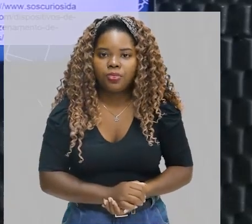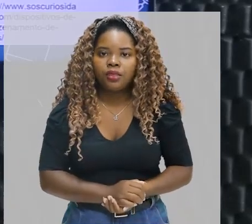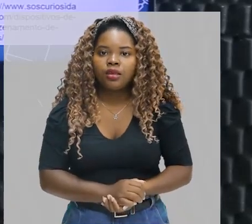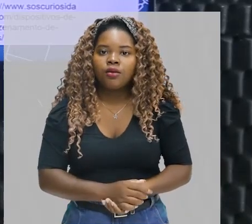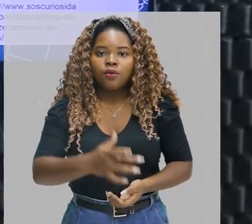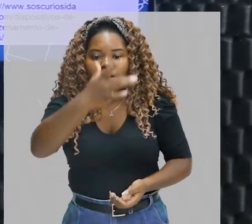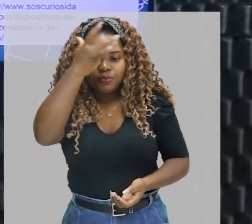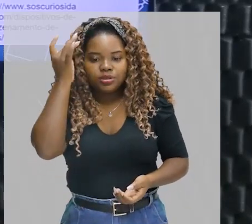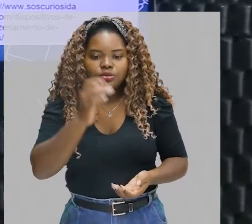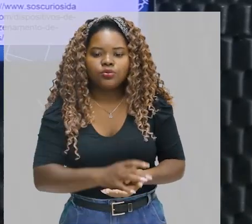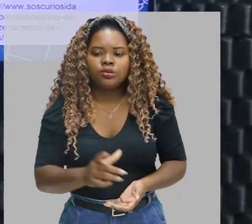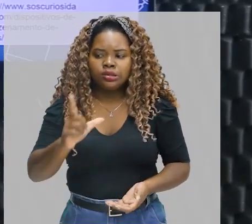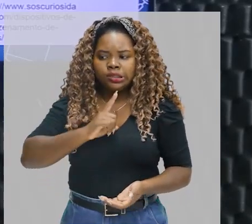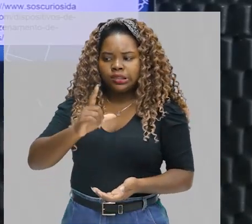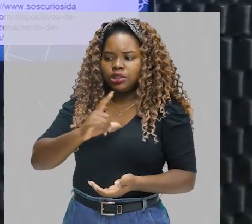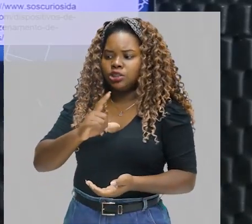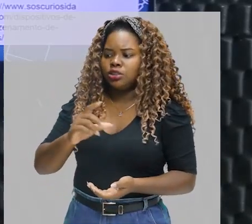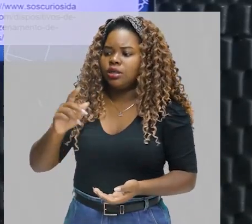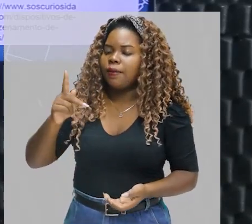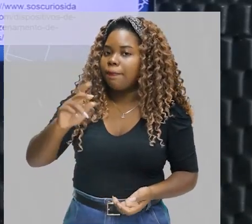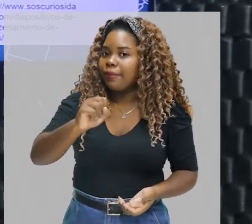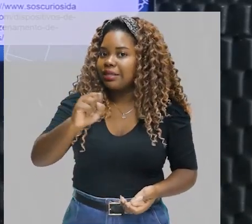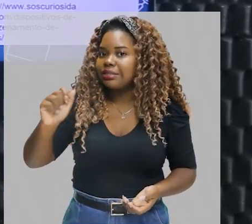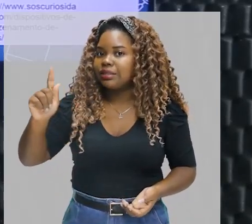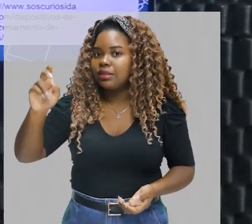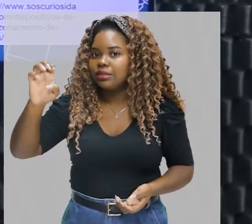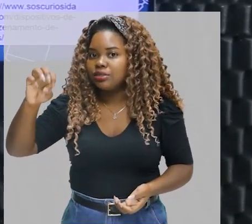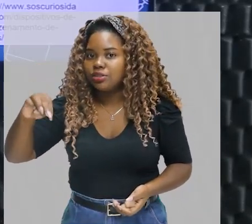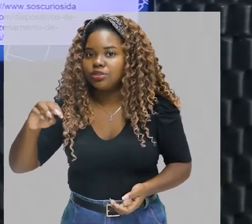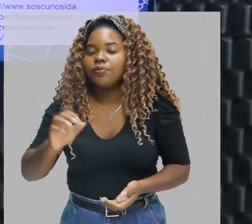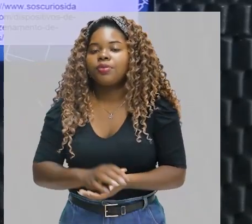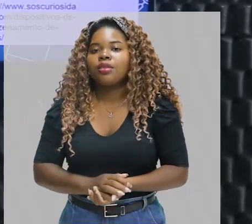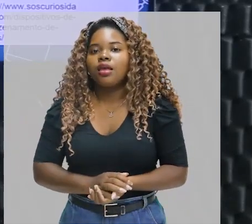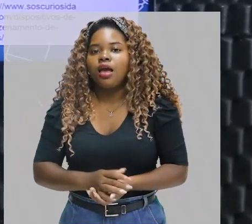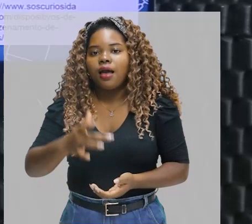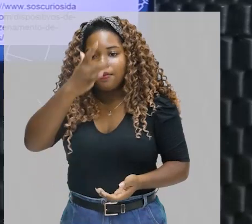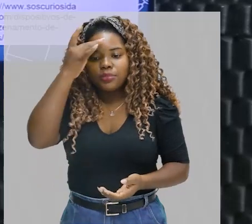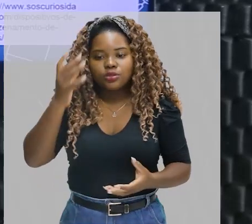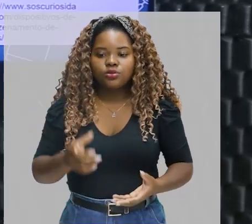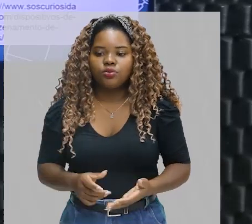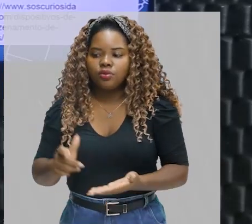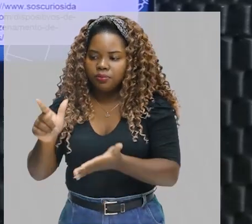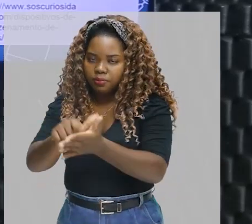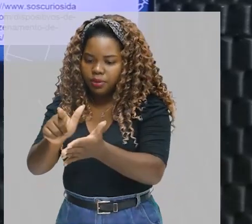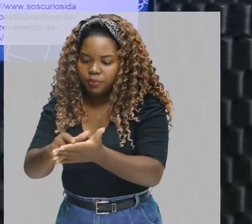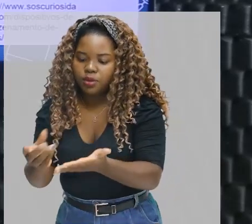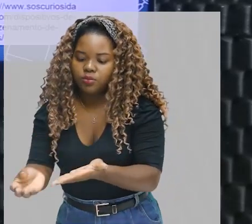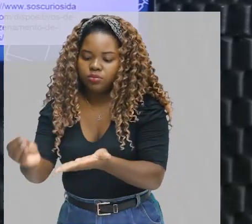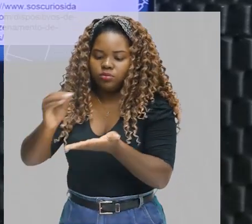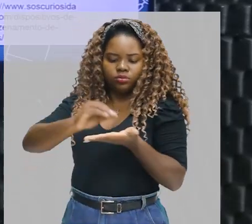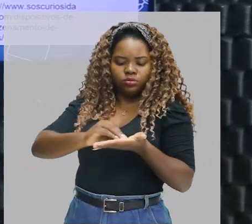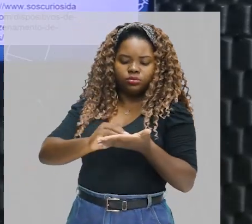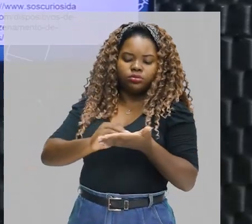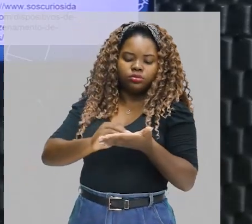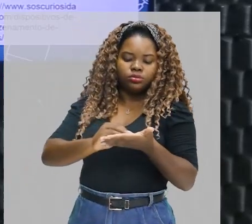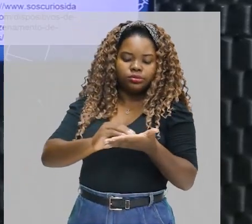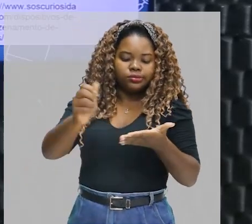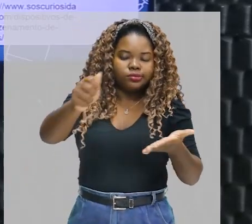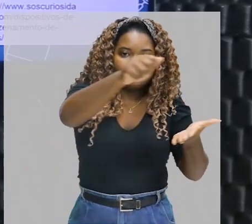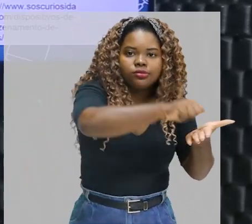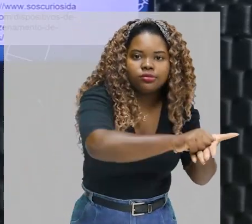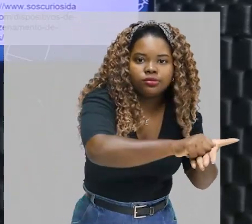por receber a passagem, ele perfurava, né, aquele bilhete para dizer que aquela passagem já tinha sido utilizada. Tá